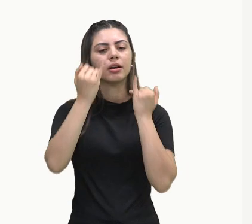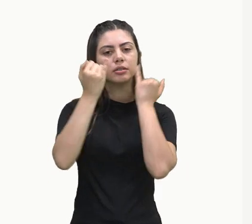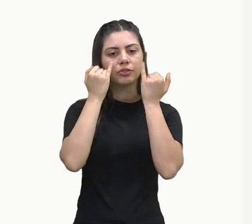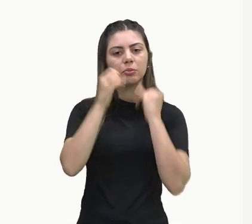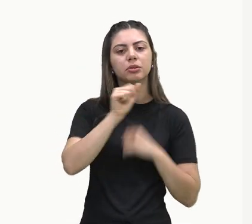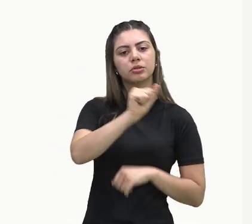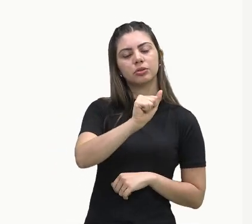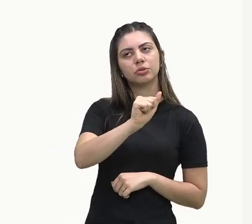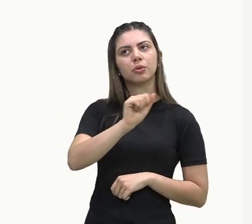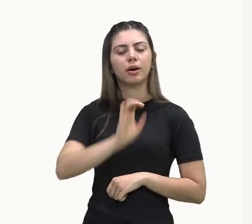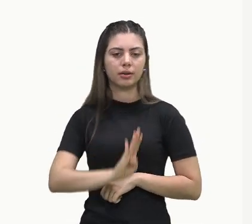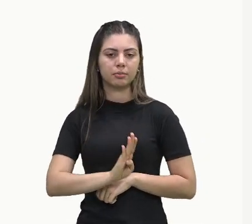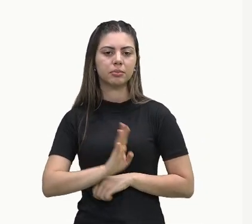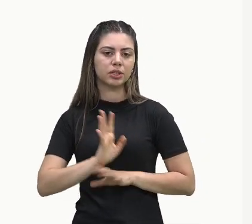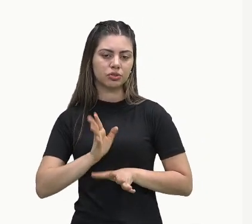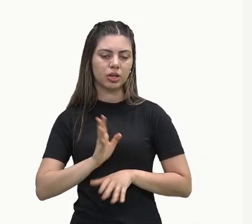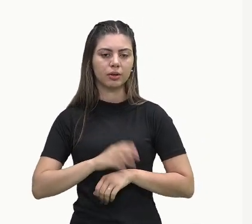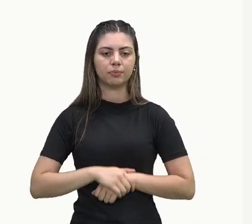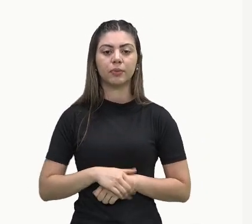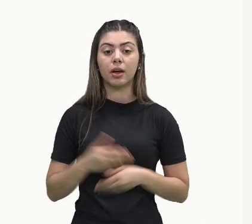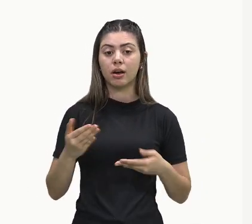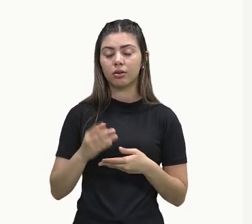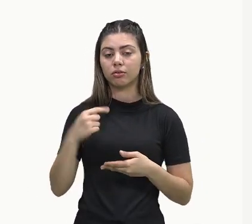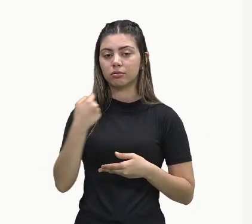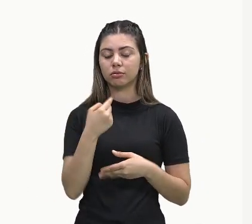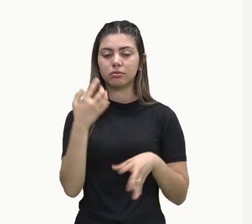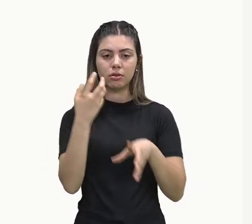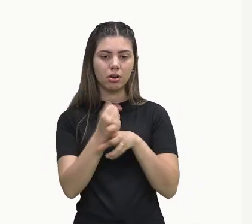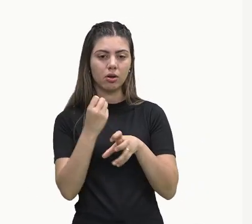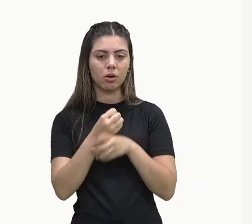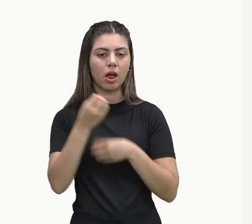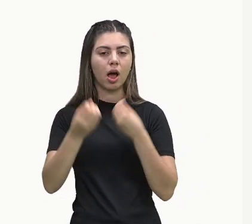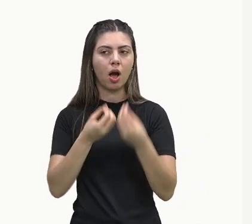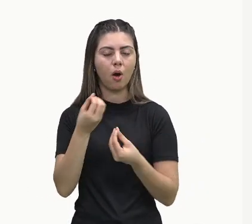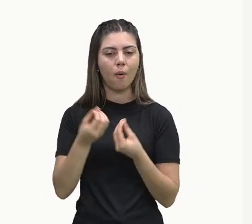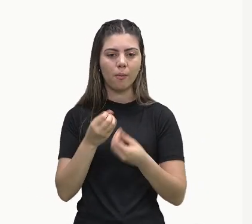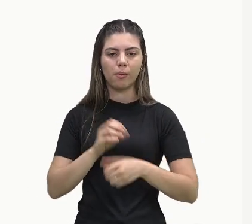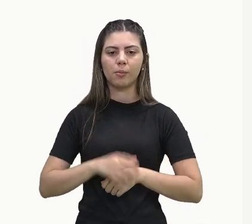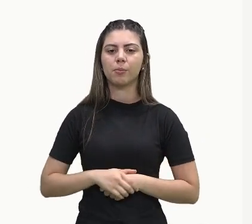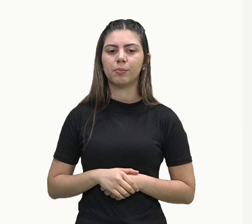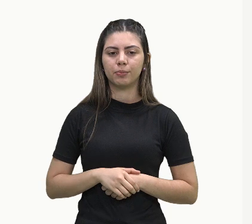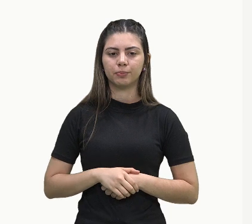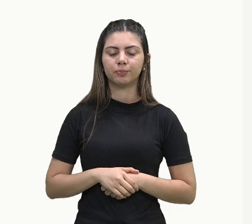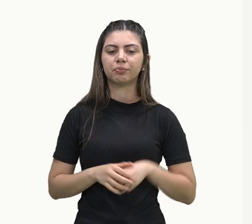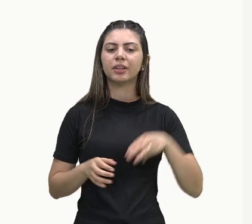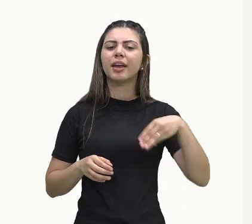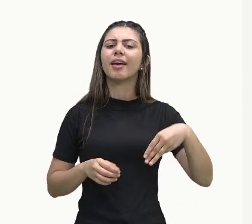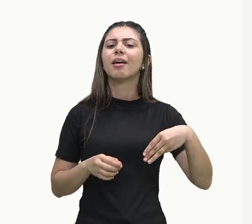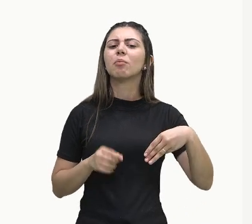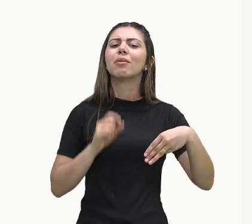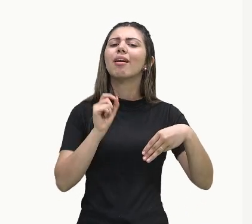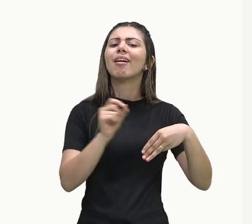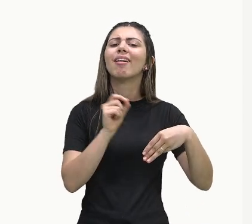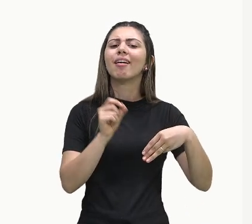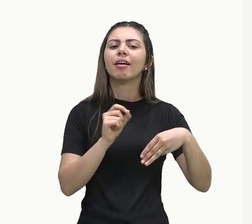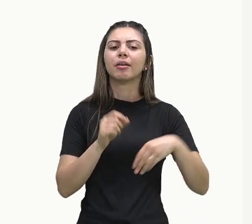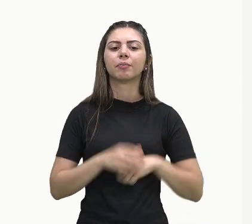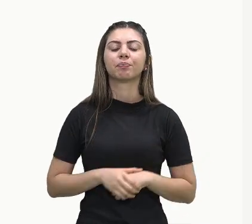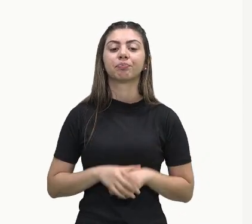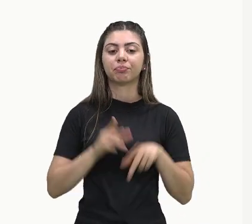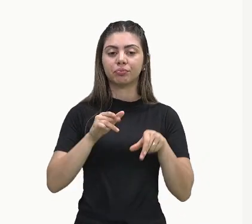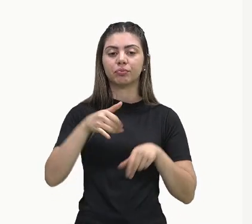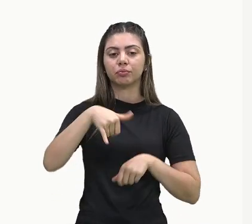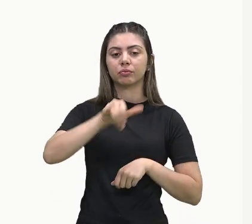-1 e 3 Então vamos calcular esse coeficiente angular M quem é m m iG